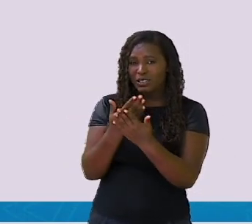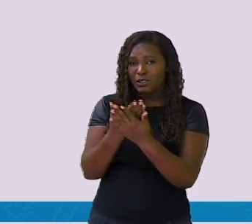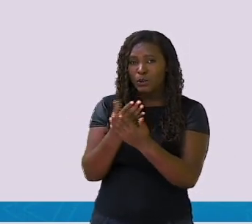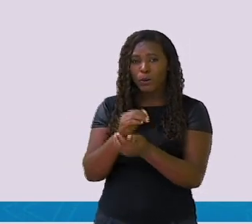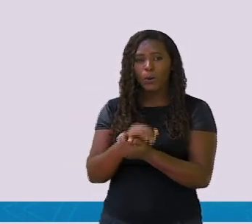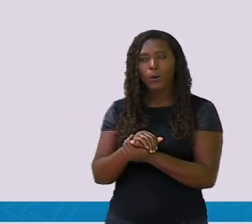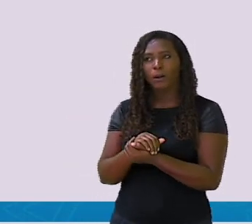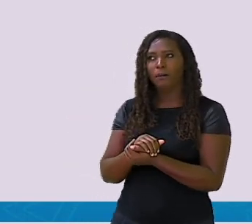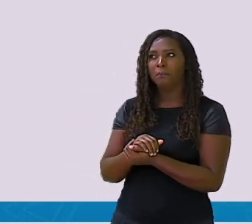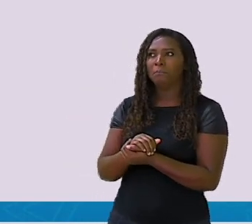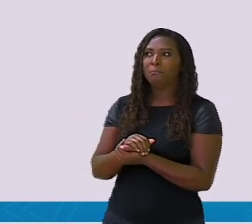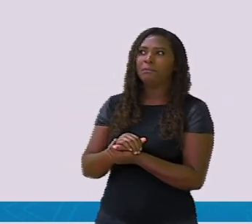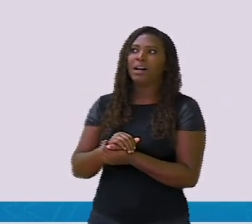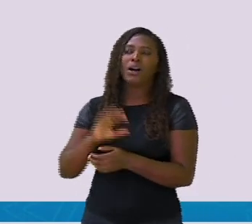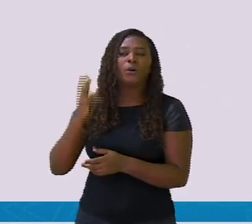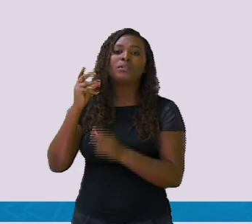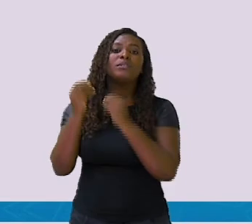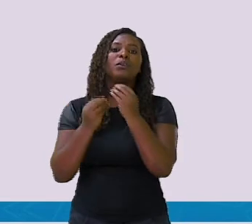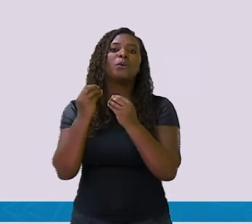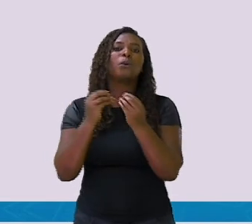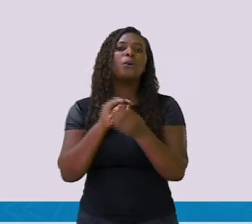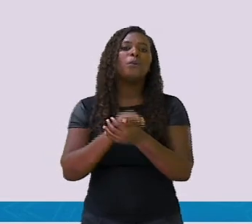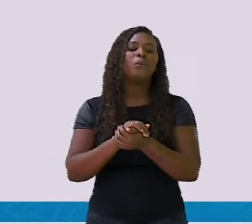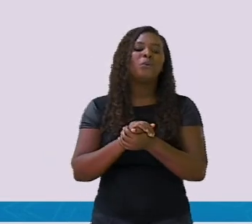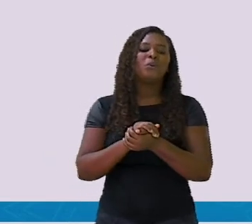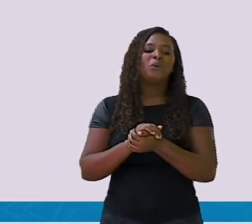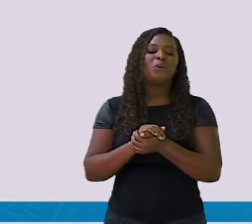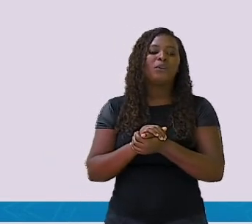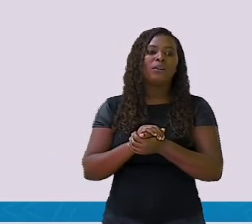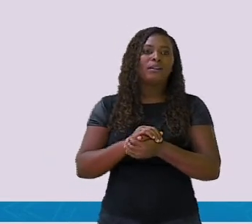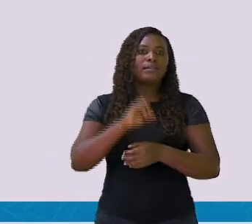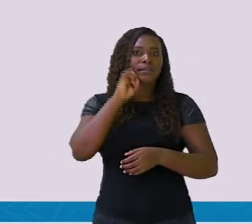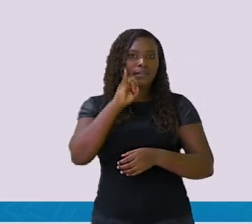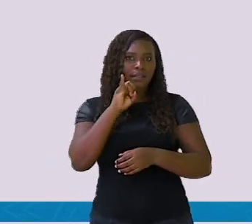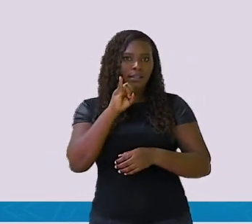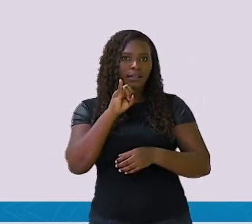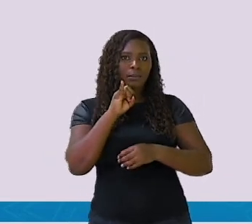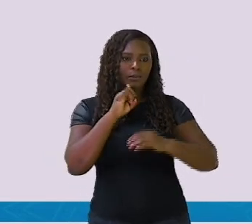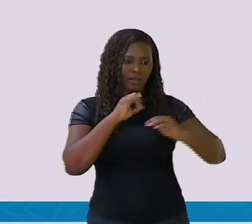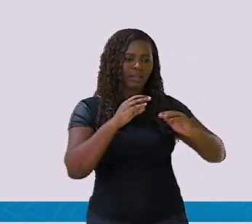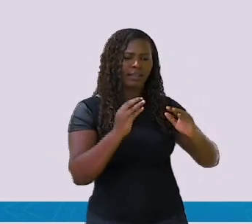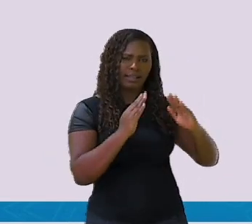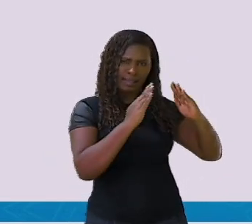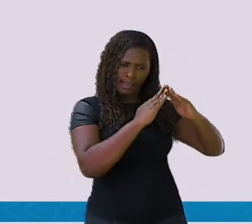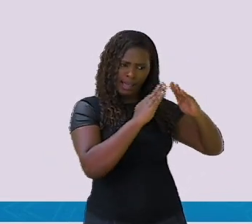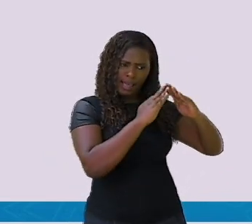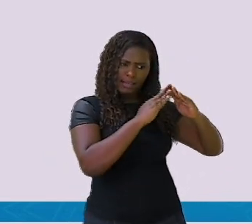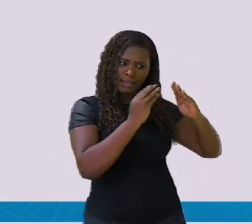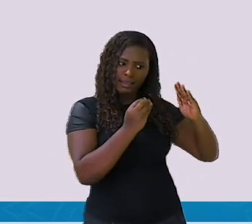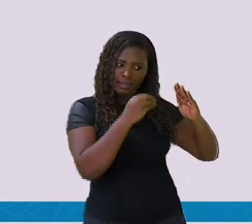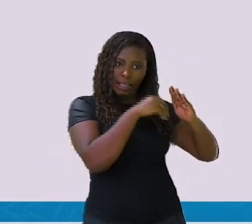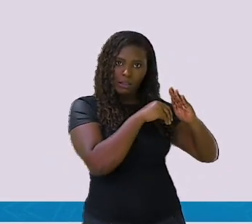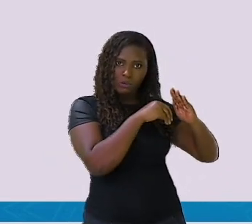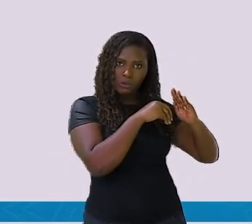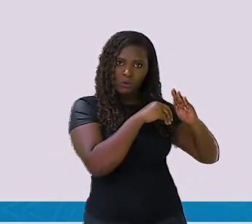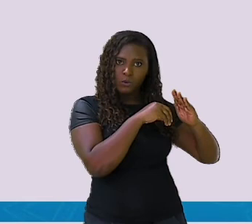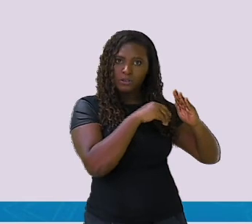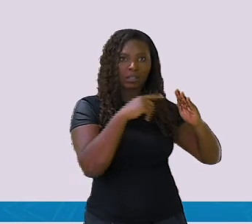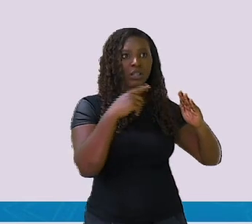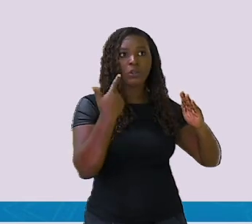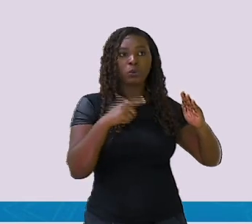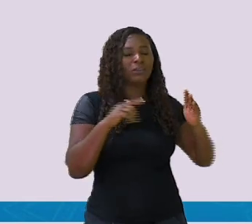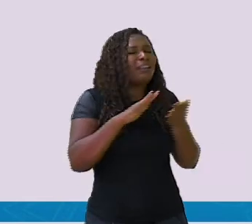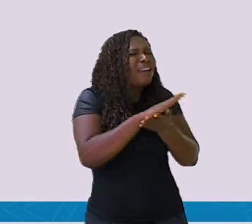fazendo nada, você não estava fazendo alguma coisa de casa, trabalhando, era que você ia para a escola. Era bem diferente de hoje, né? Hoje a escola ela é uma